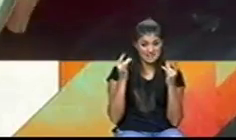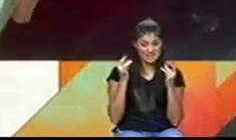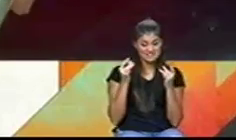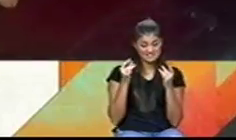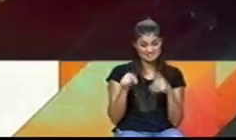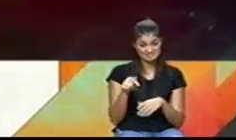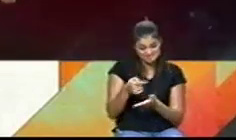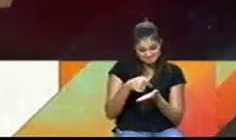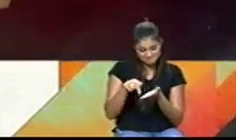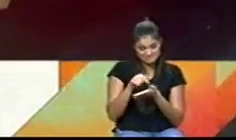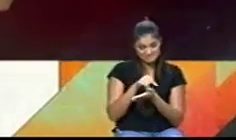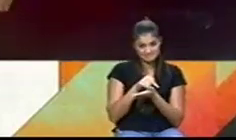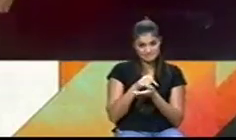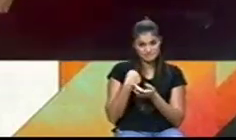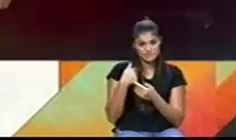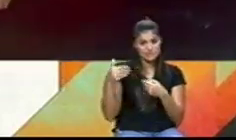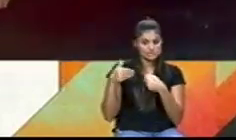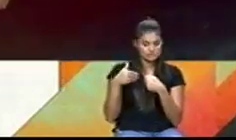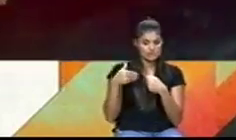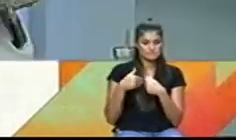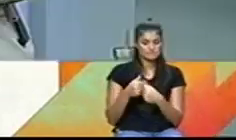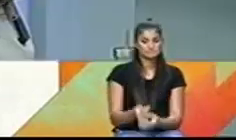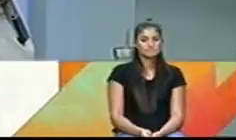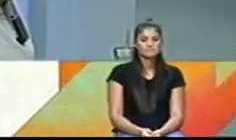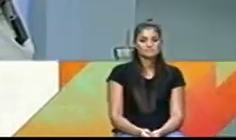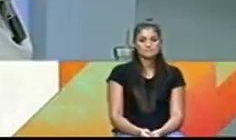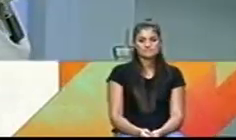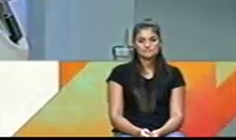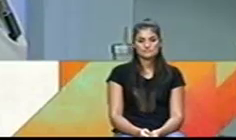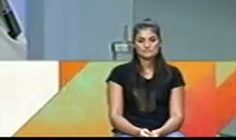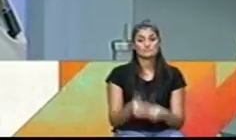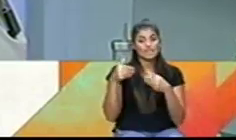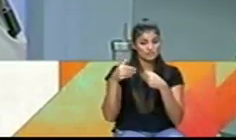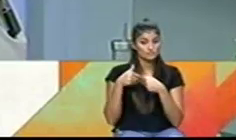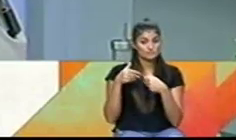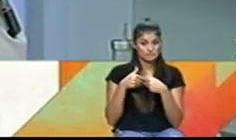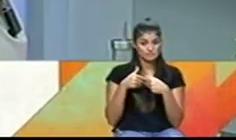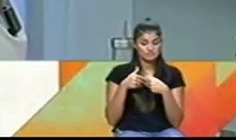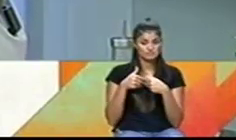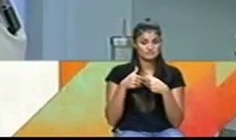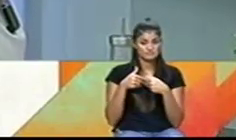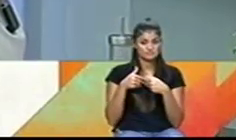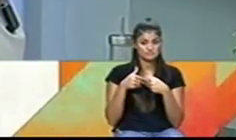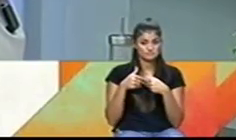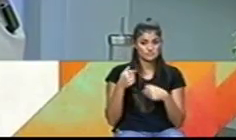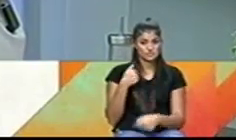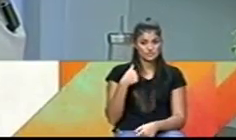entretida. Uma brincadeira. Olha, dás-me aqui uma ajuda. Dás-me aqui uma ajuda. Claro, que é,